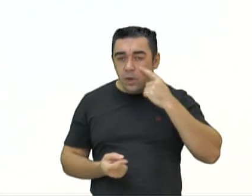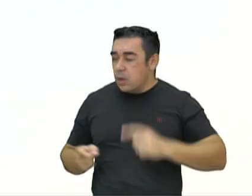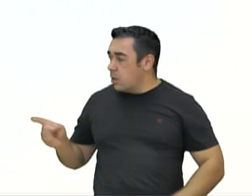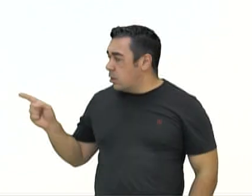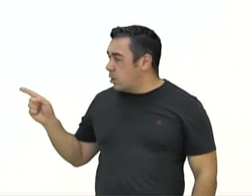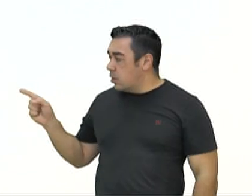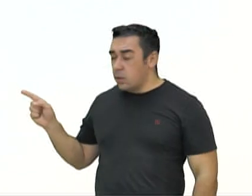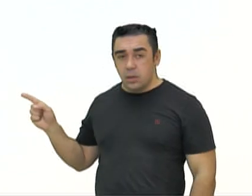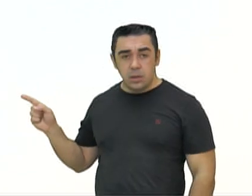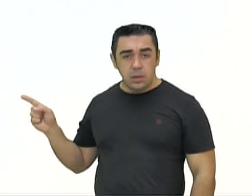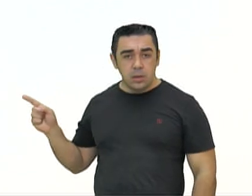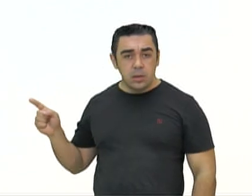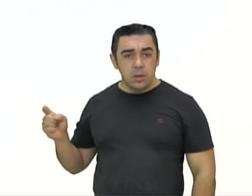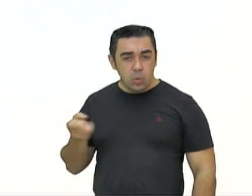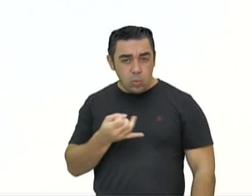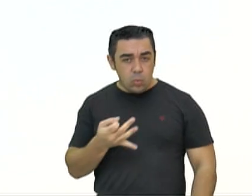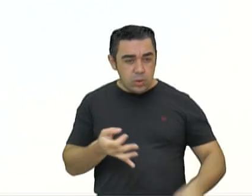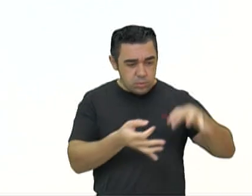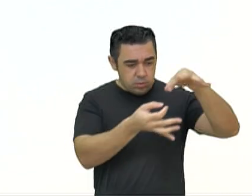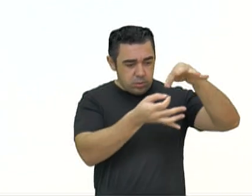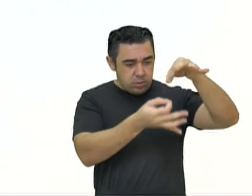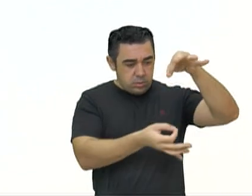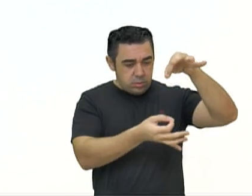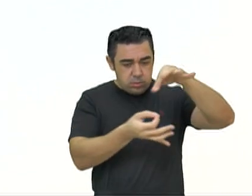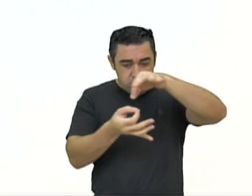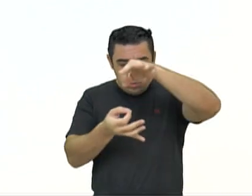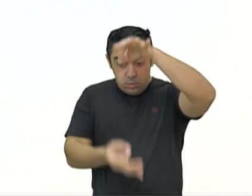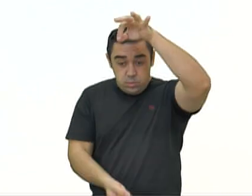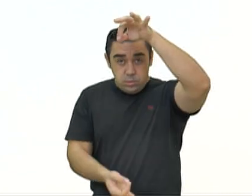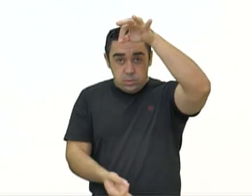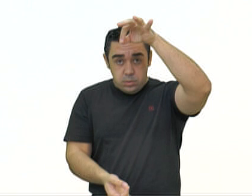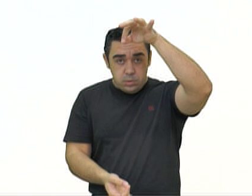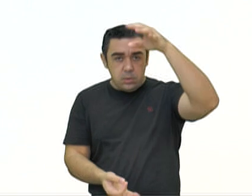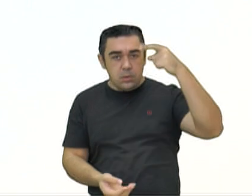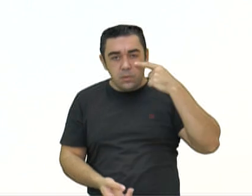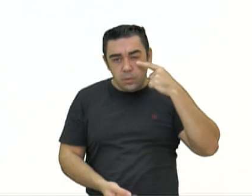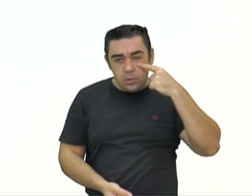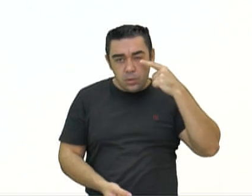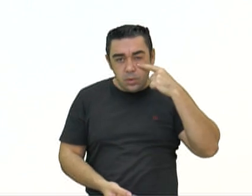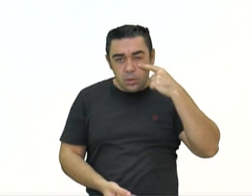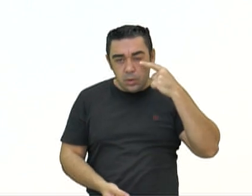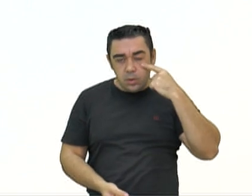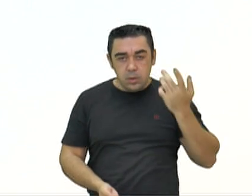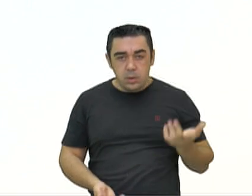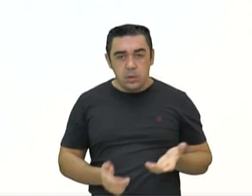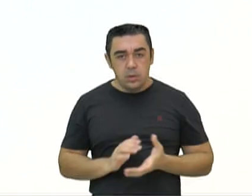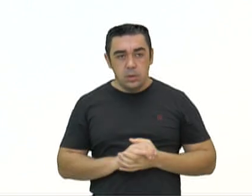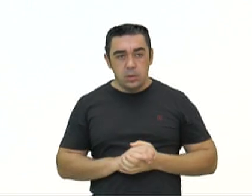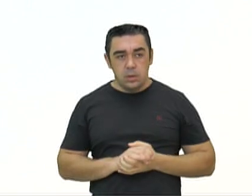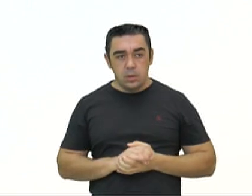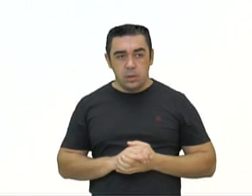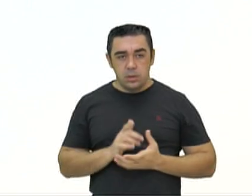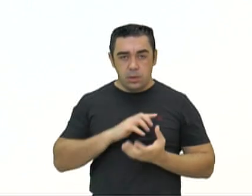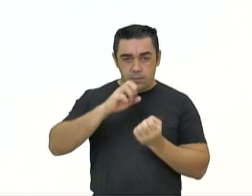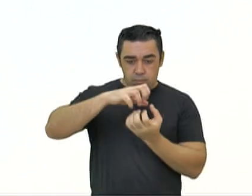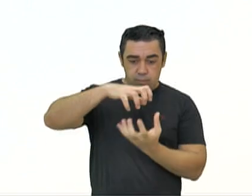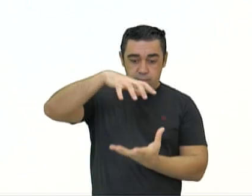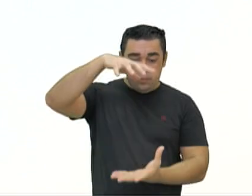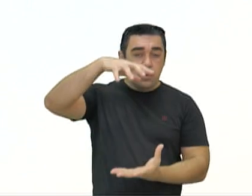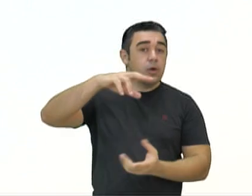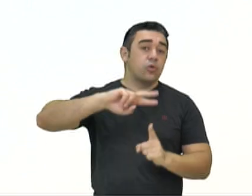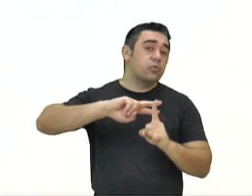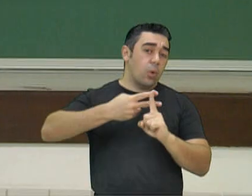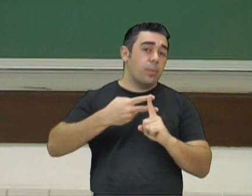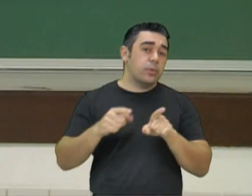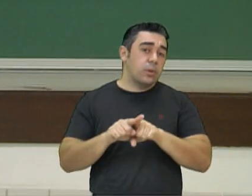que a distância que ele promoveu, a distância no qual foi deformada aqui, dobrou